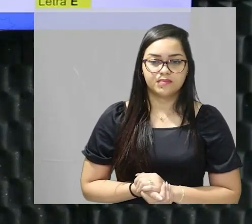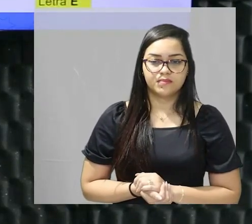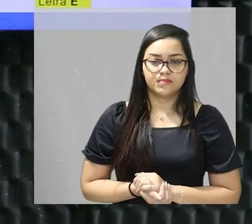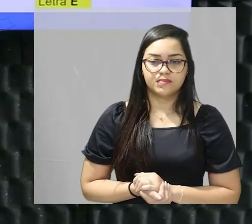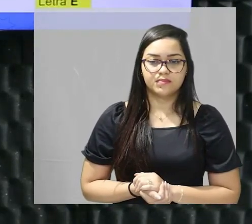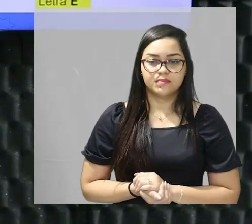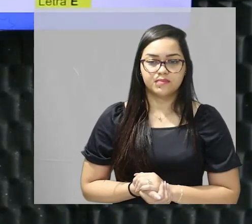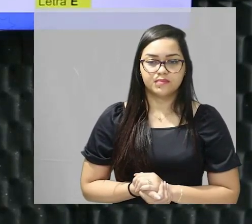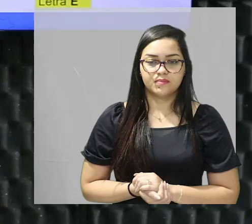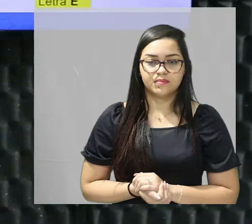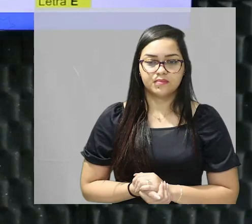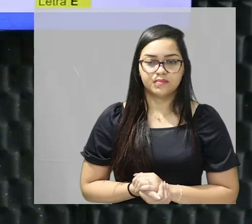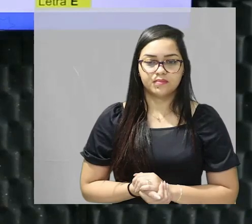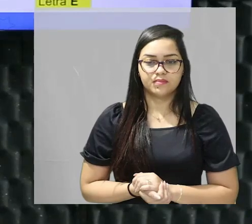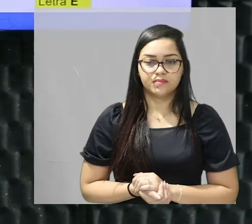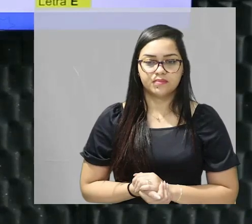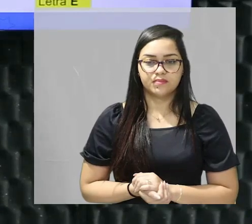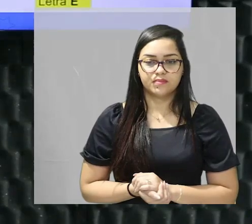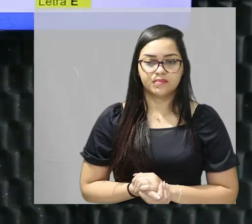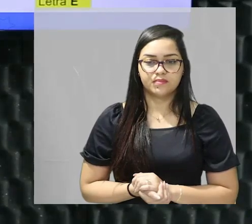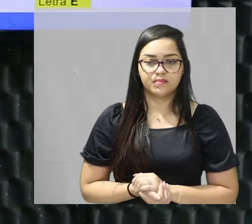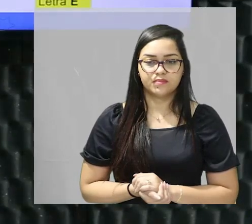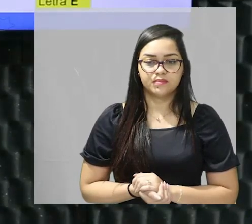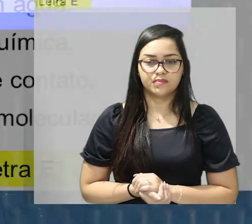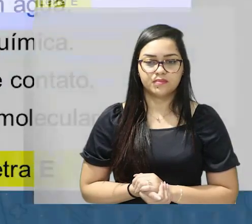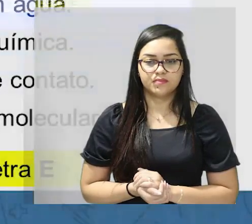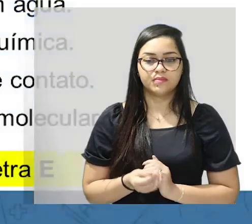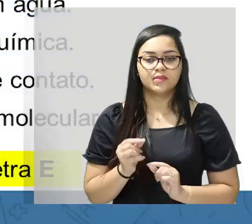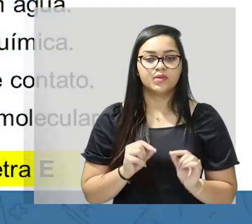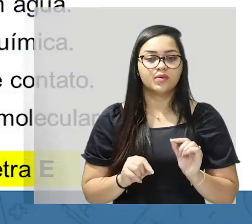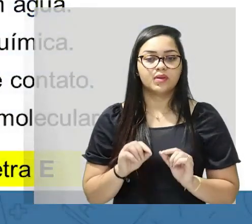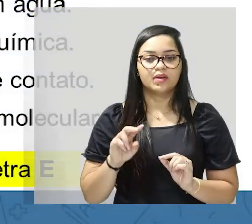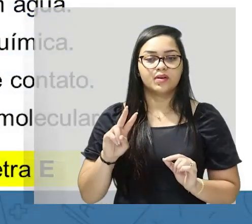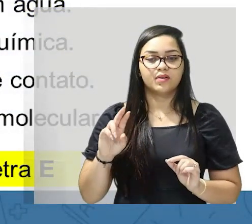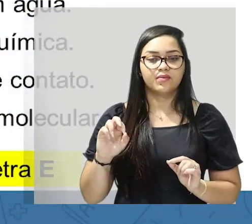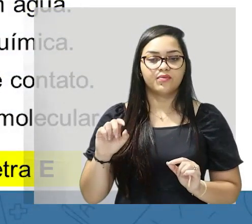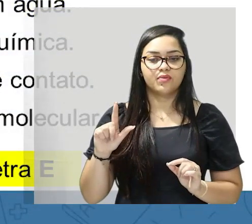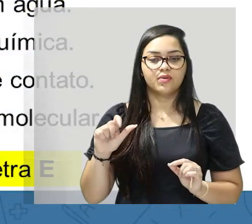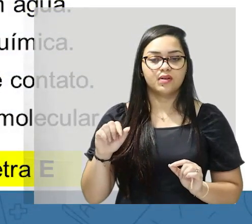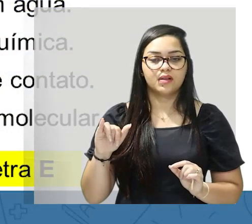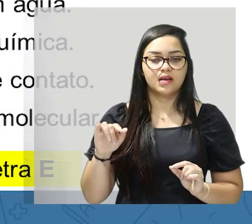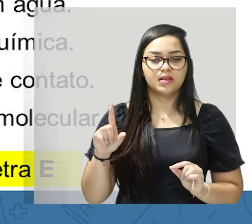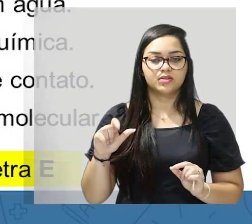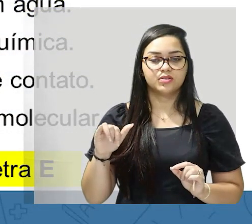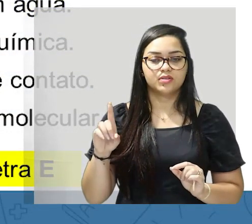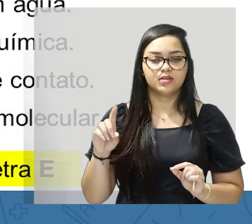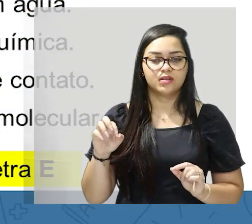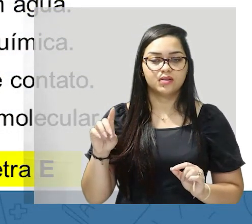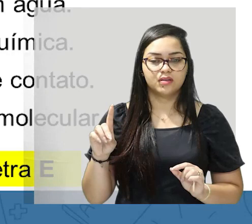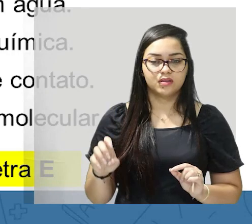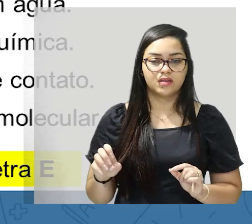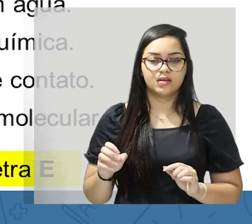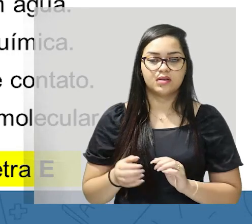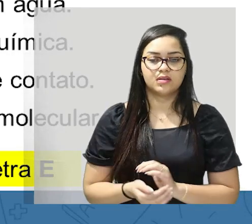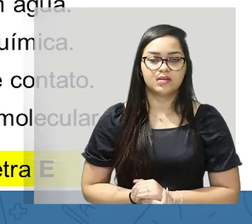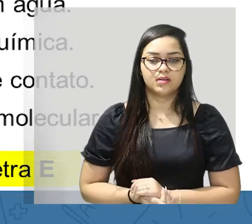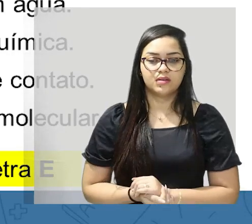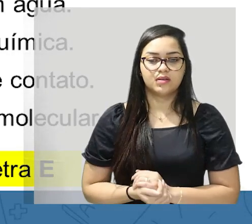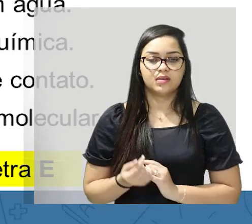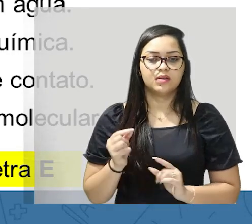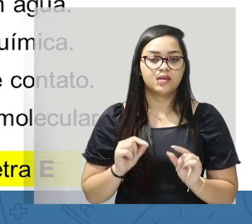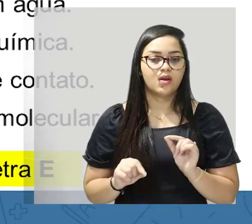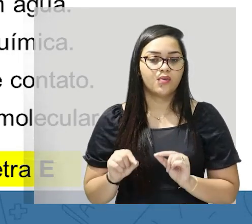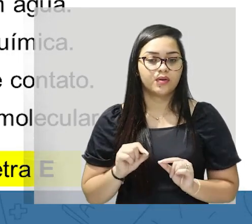Olha só, turminha. O termo aqui é volatilidade. Volatilidade. A tendência é que